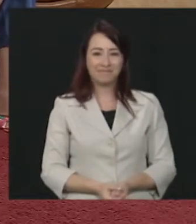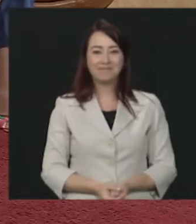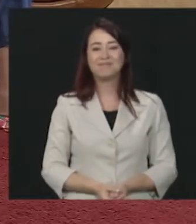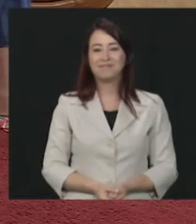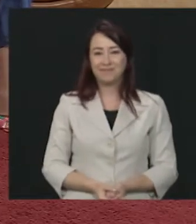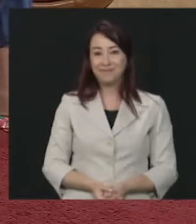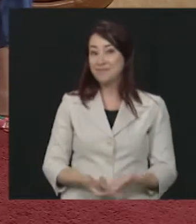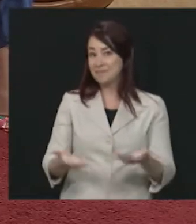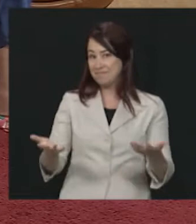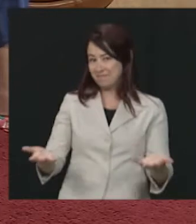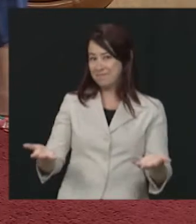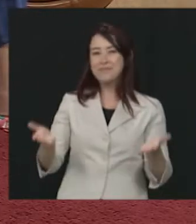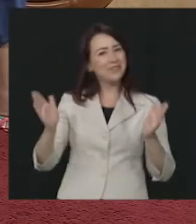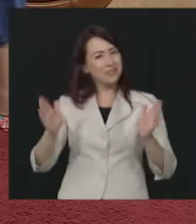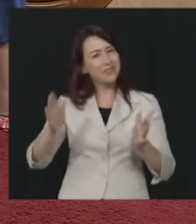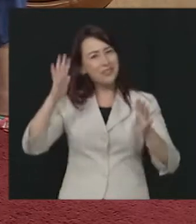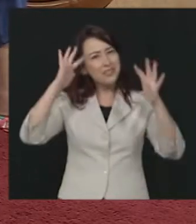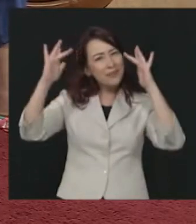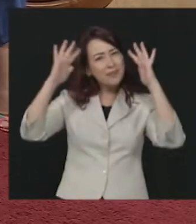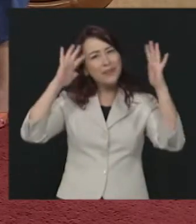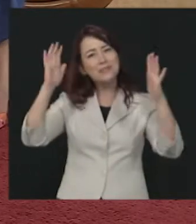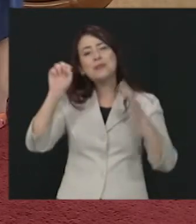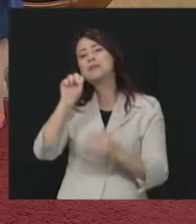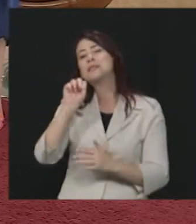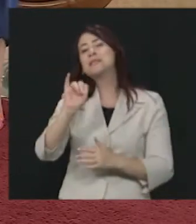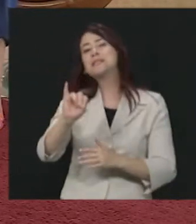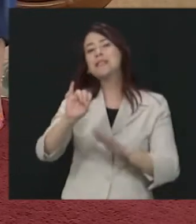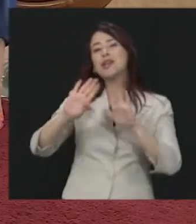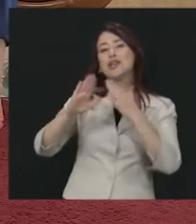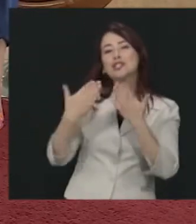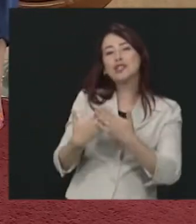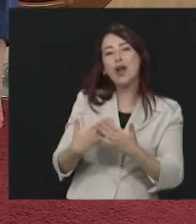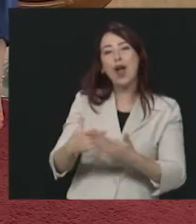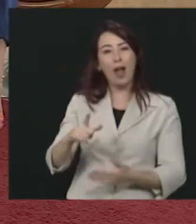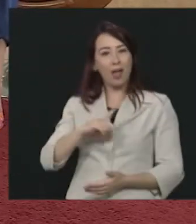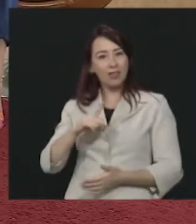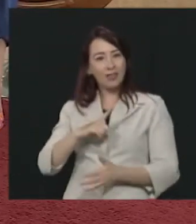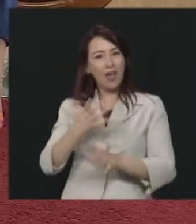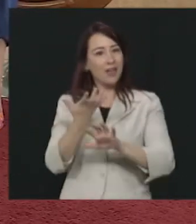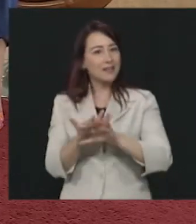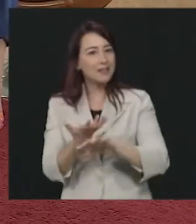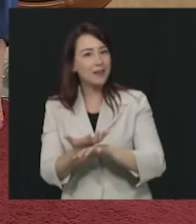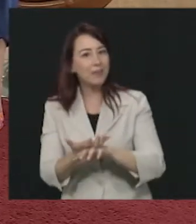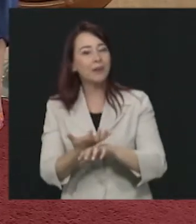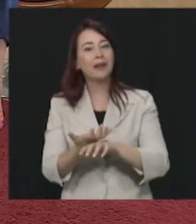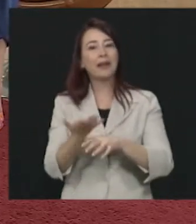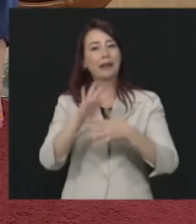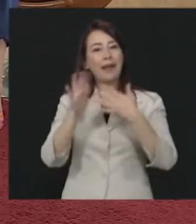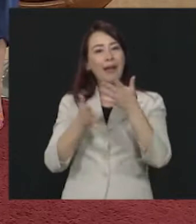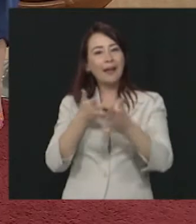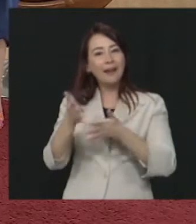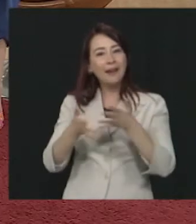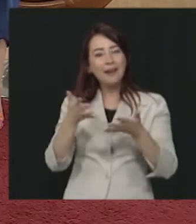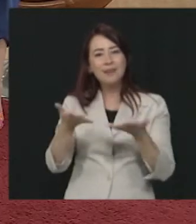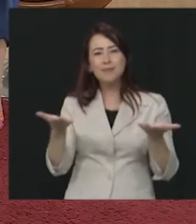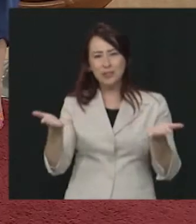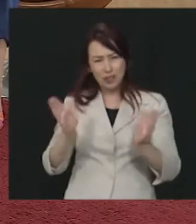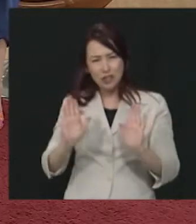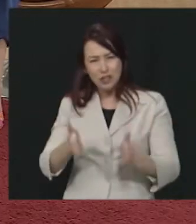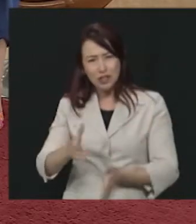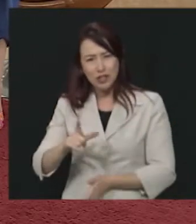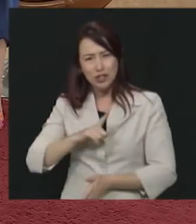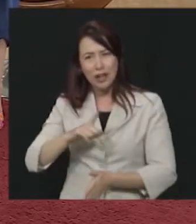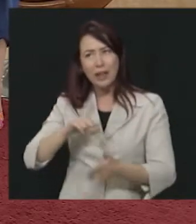Gente, já pensou se todas as escolas oferecessem essa disciplina aí para os seus alunos? Isso já acontece em